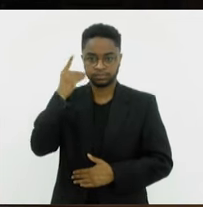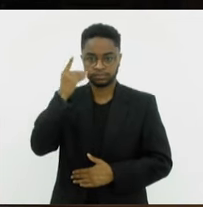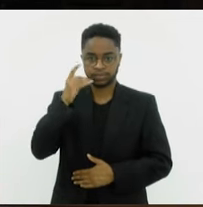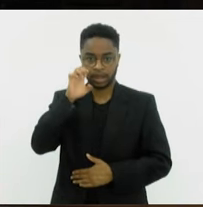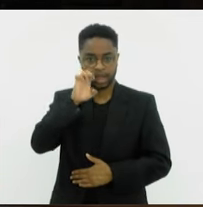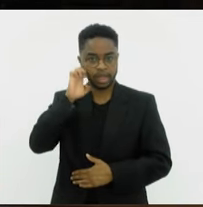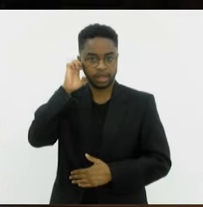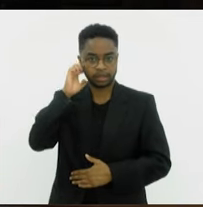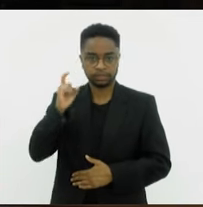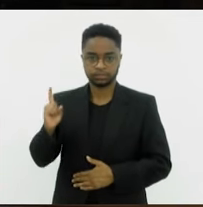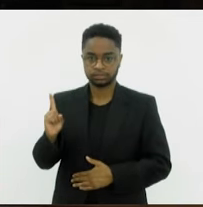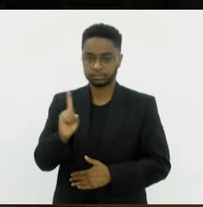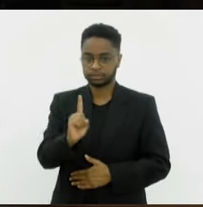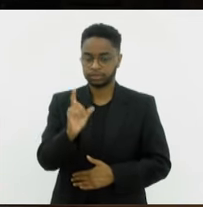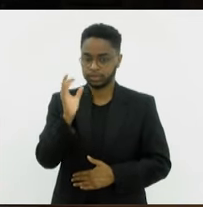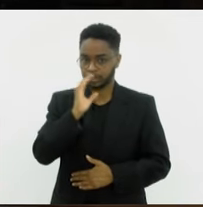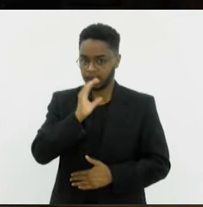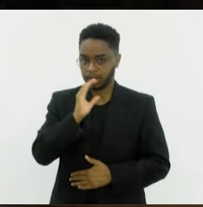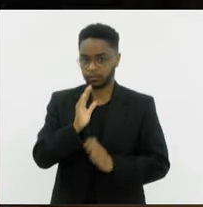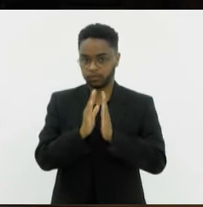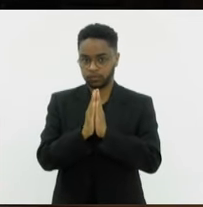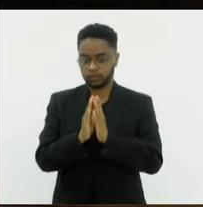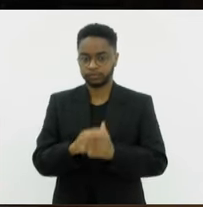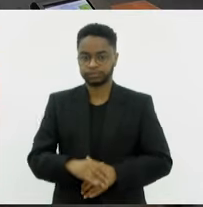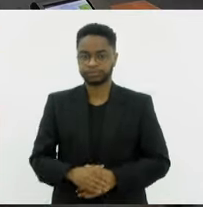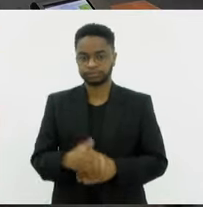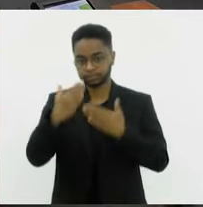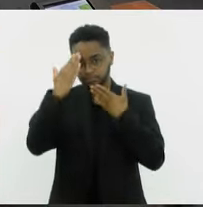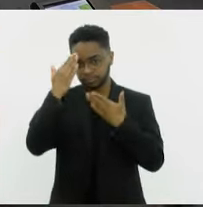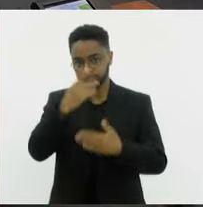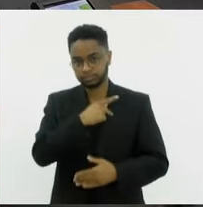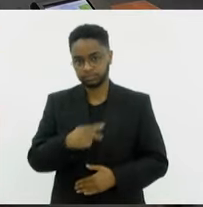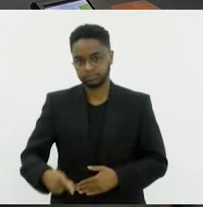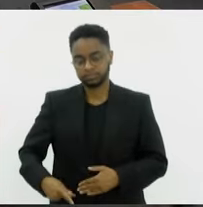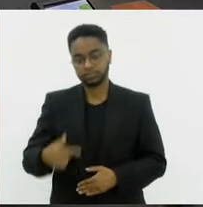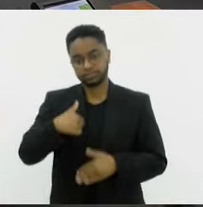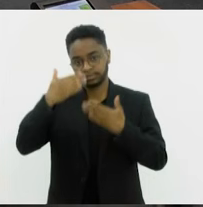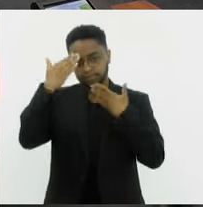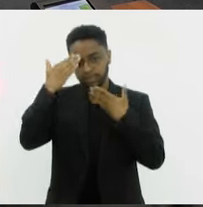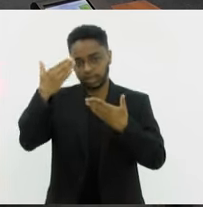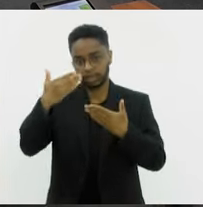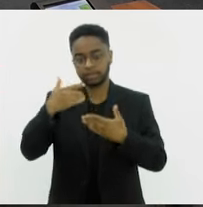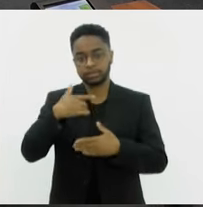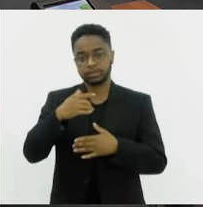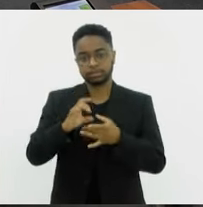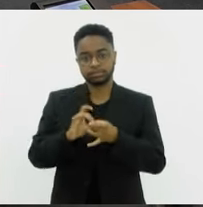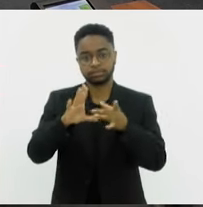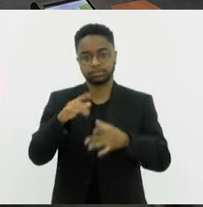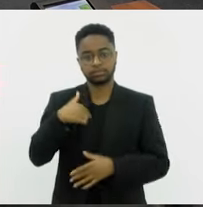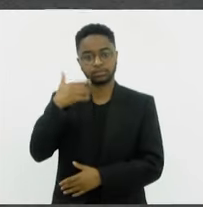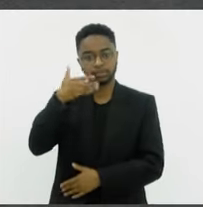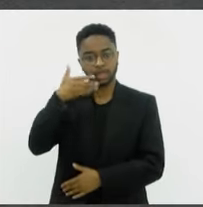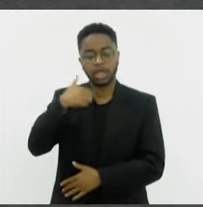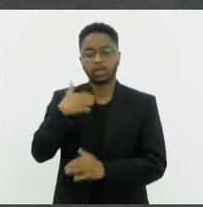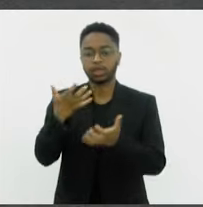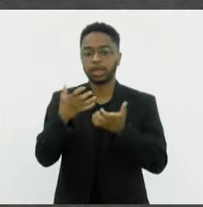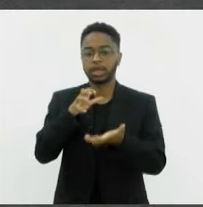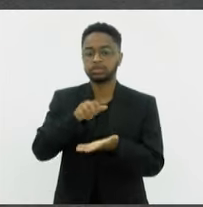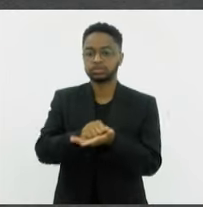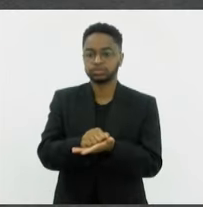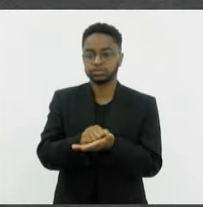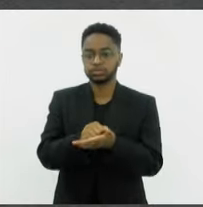Deputada Élica, com brevidade. Obrigada, presidenta. Eu agradeço pela parte. Eu queria registrar aqui,